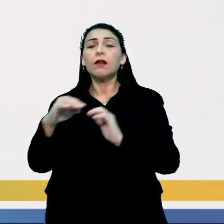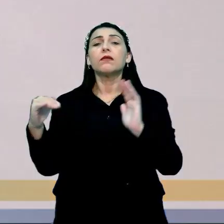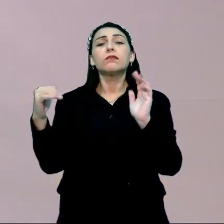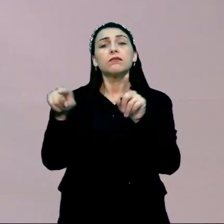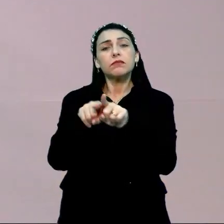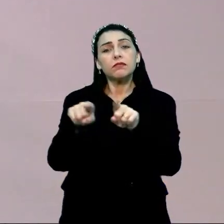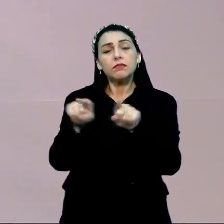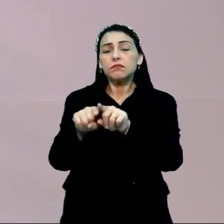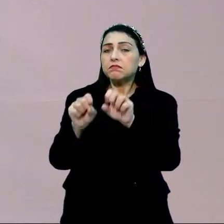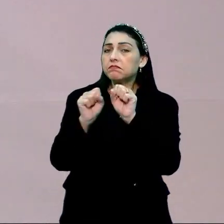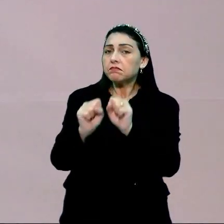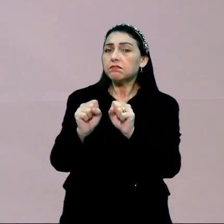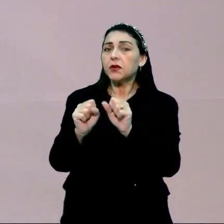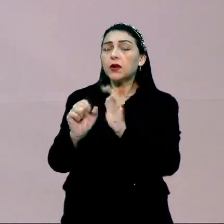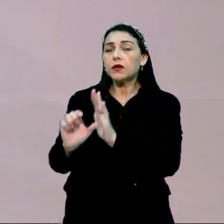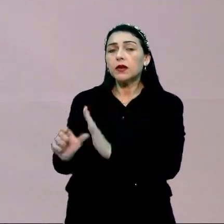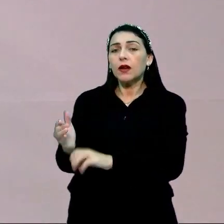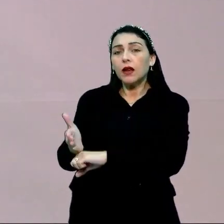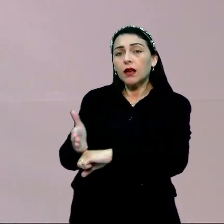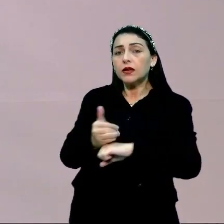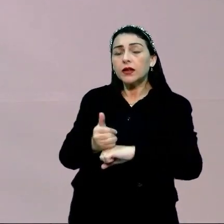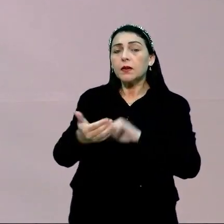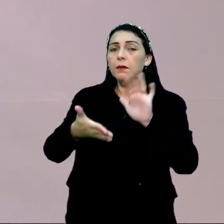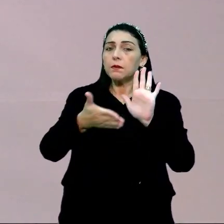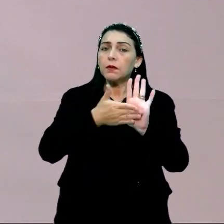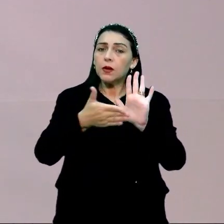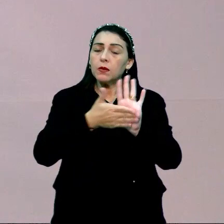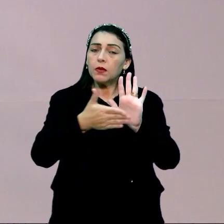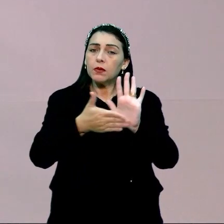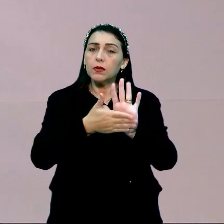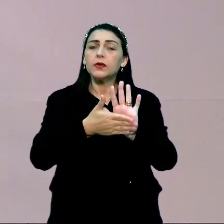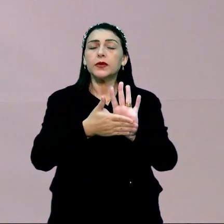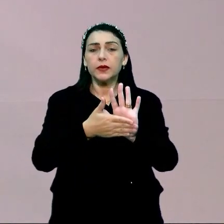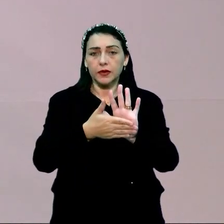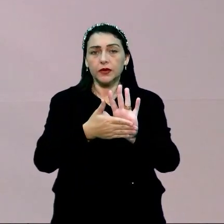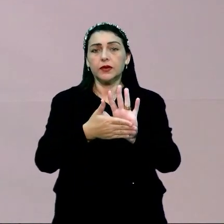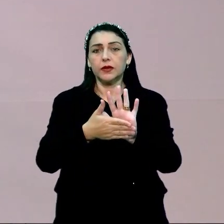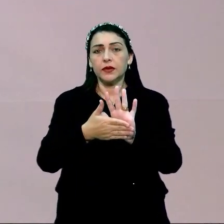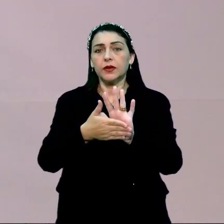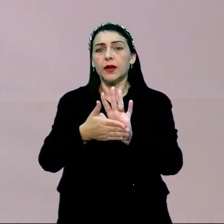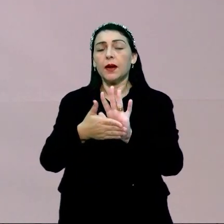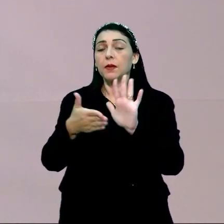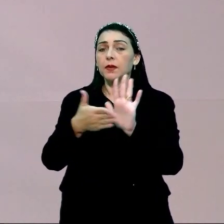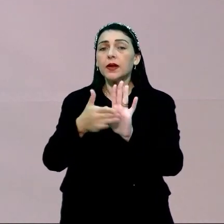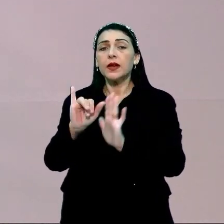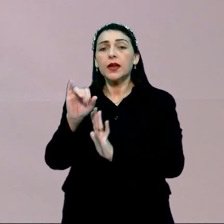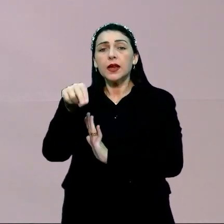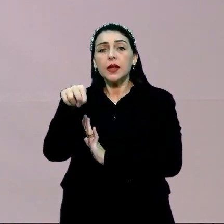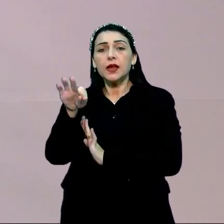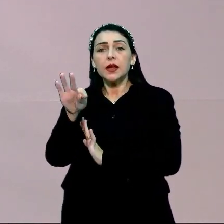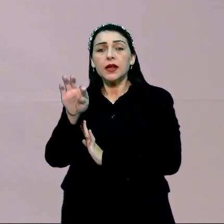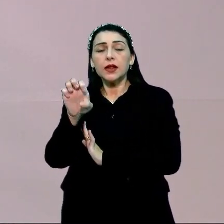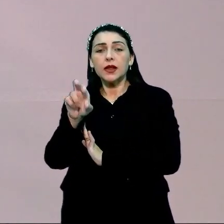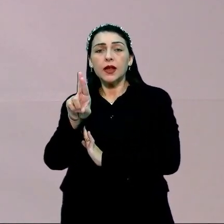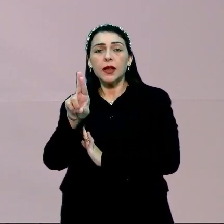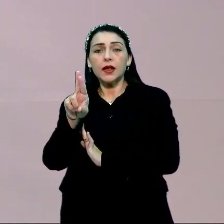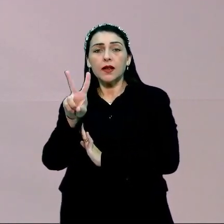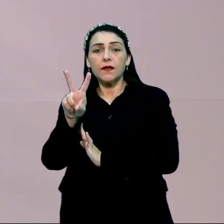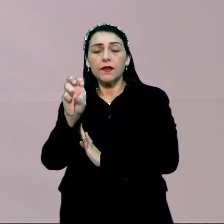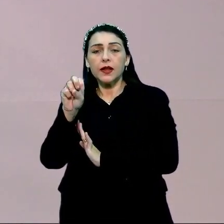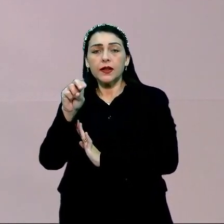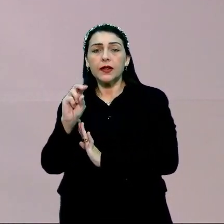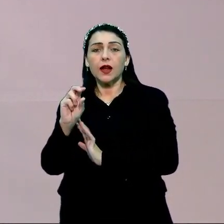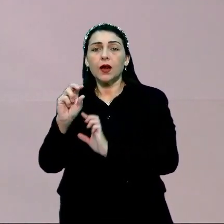mesmo eu posso antecipar a proposta de intervenção. Porque, assim, a proposta de intervenção, ela vem lá na conclusão, no